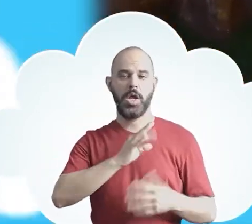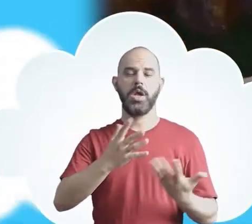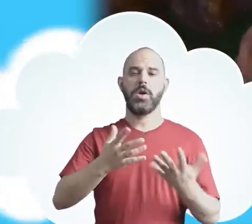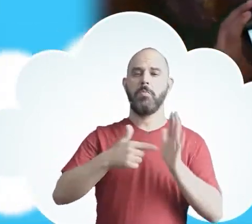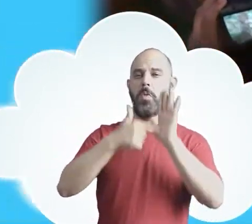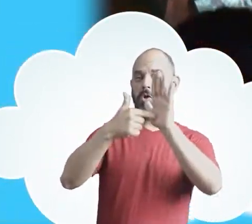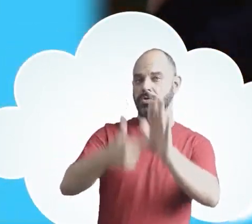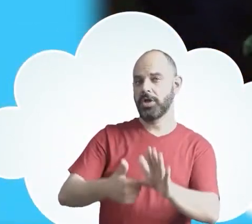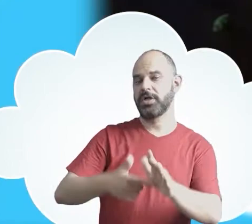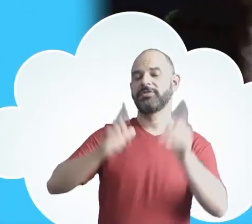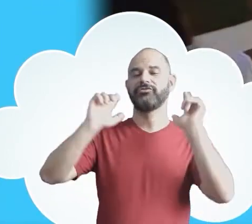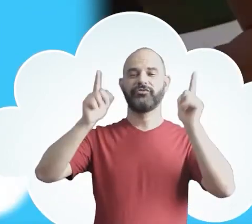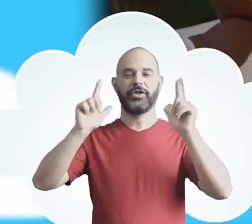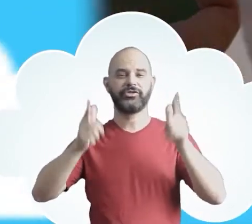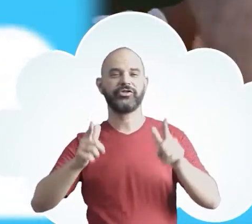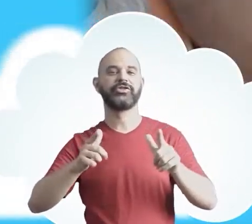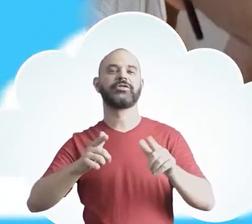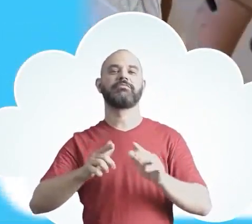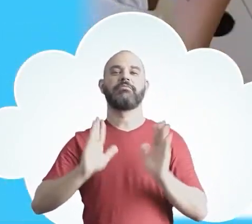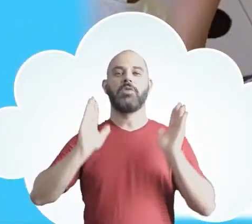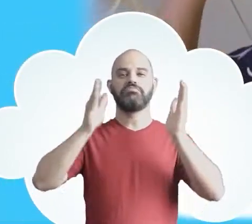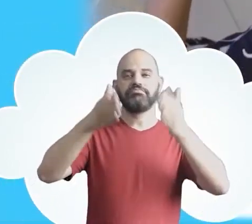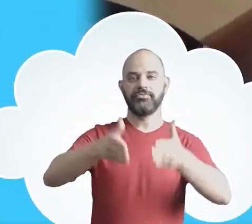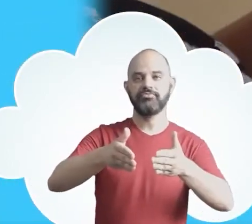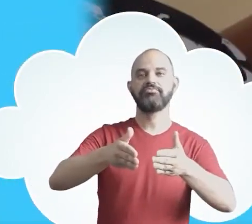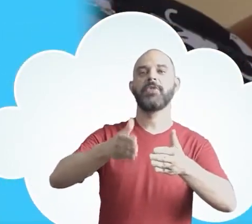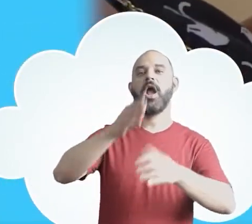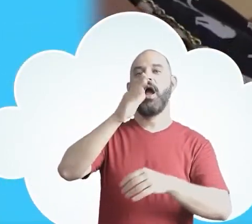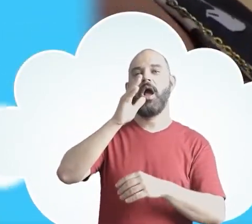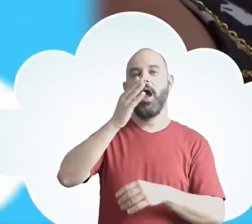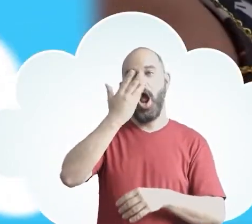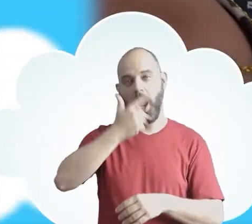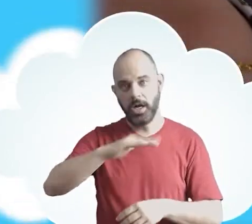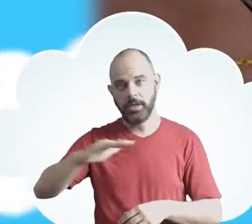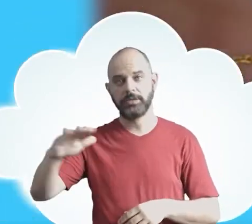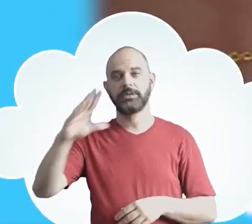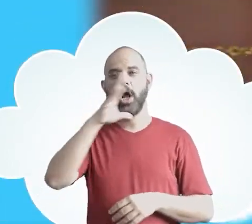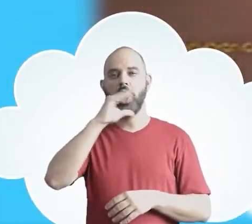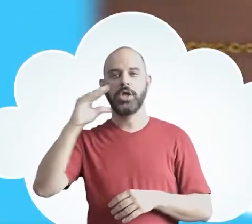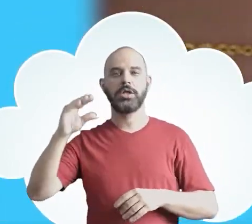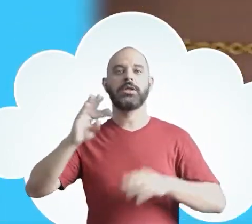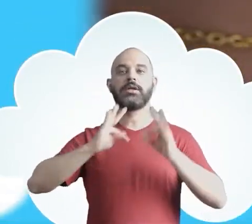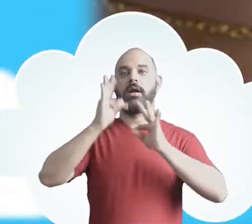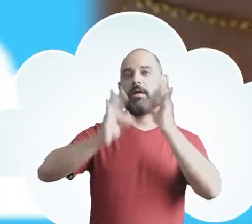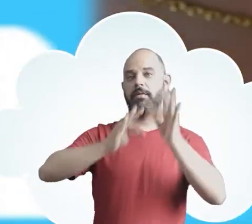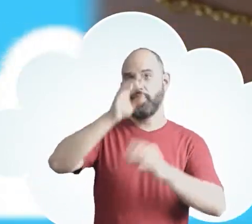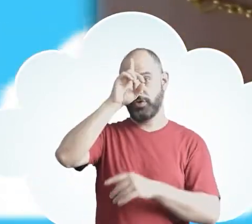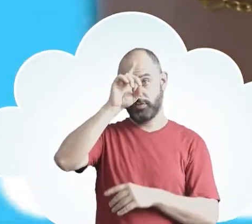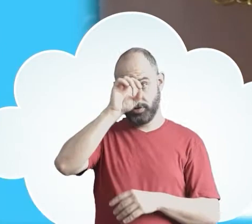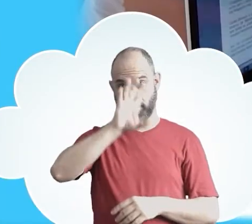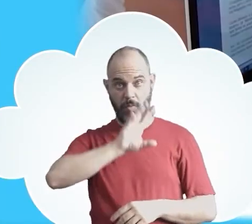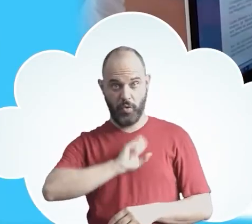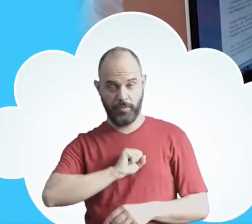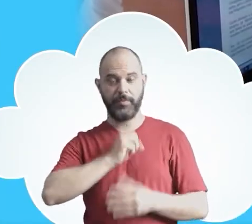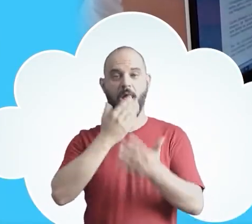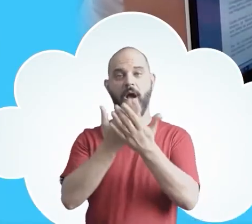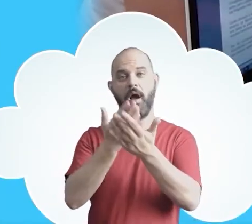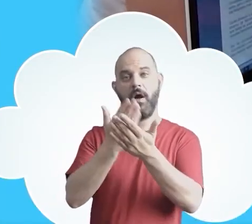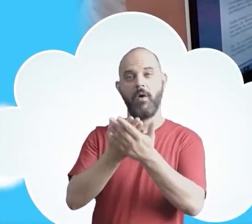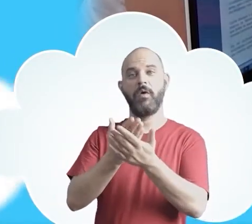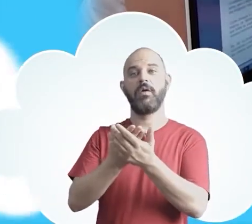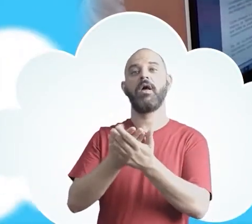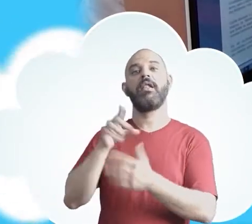técnicos apresentados de forma divertida, direcionada a crianças e adolescentes em tratamento no Hospital de Amor. As aulas